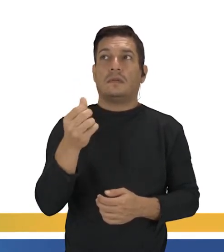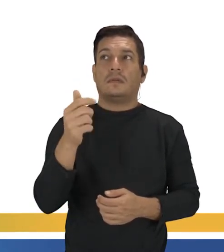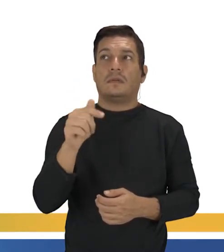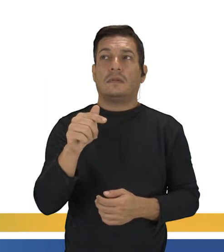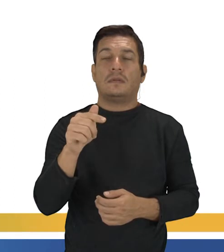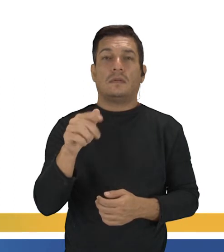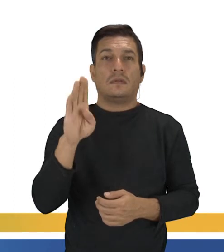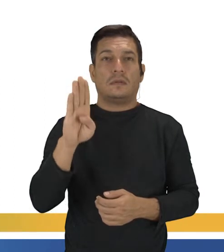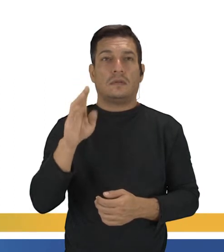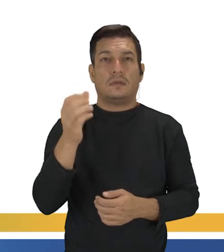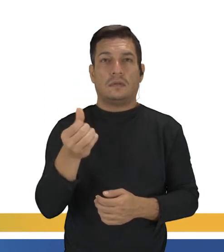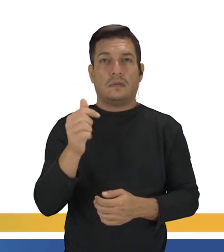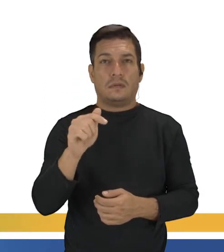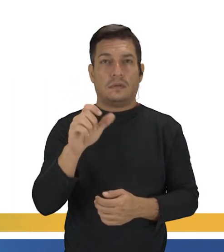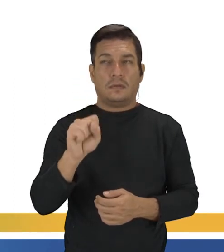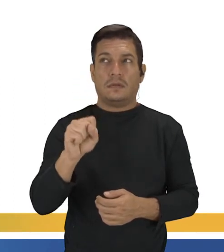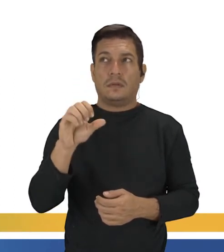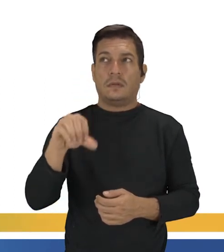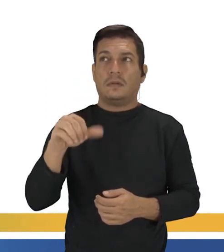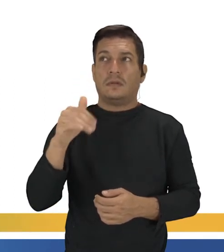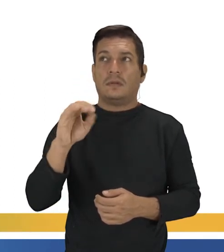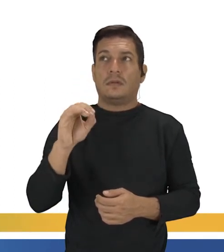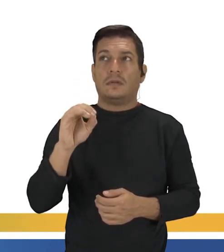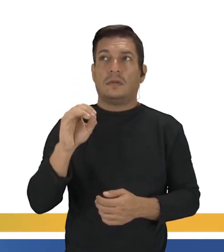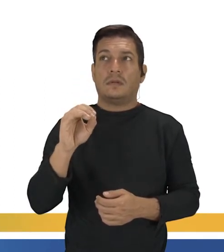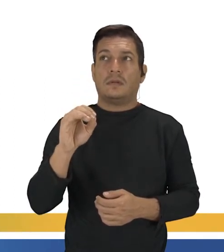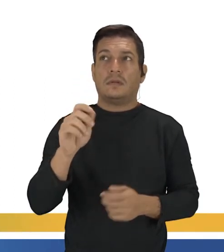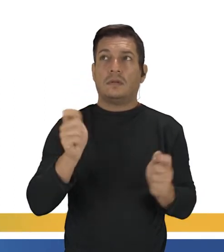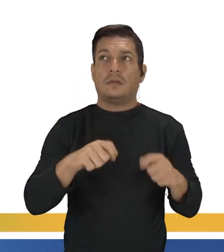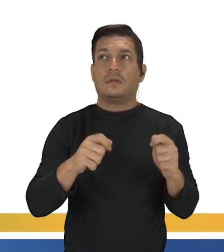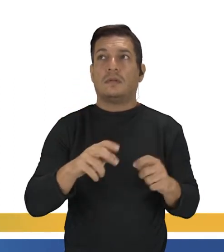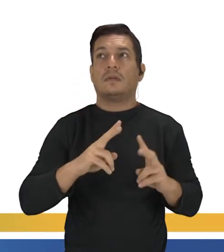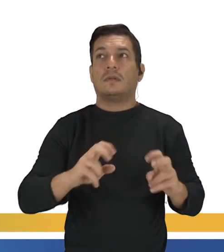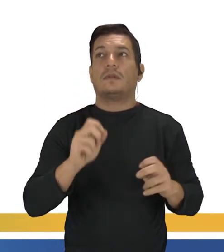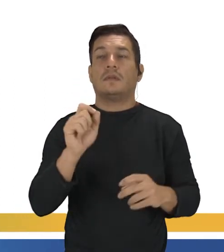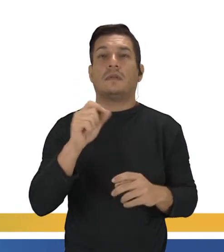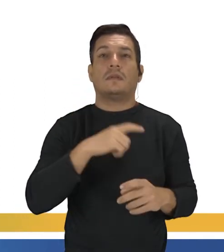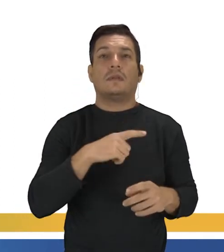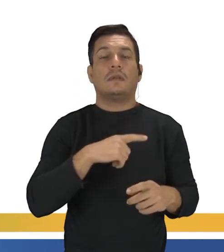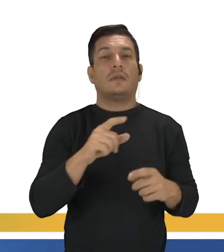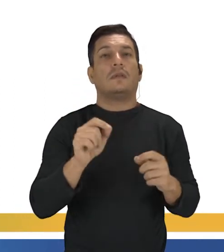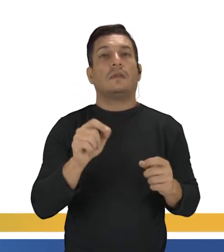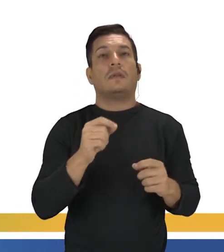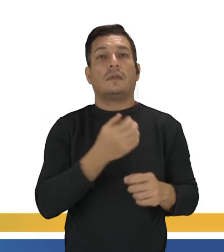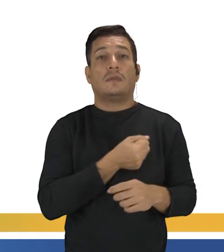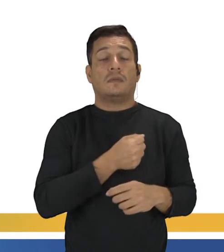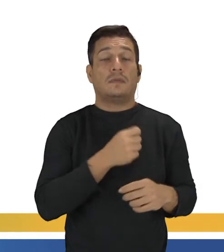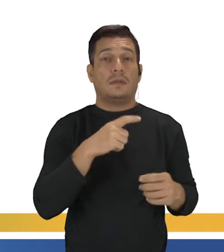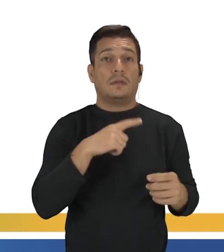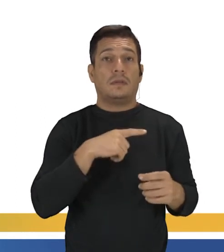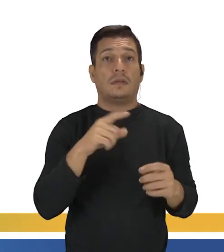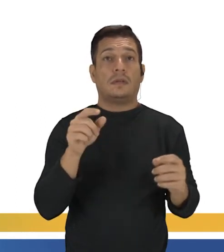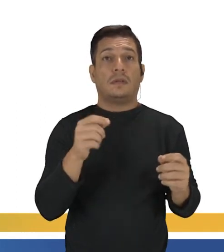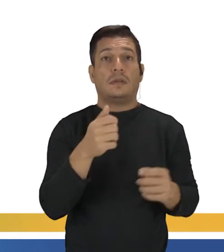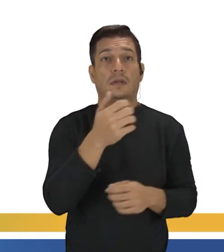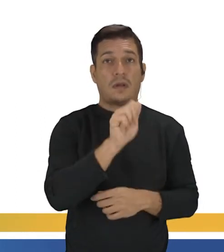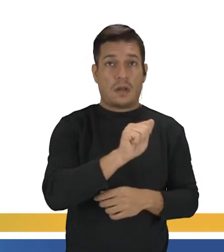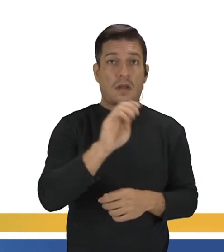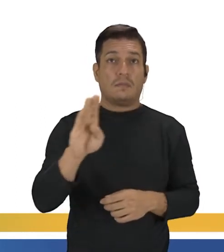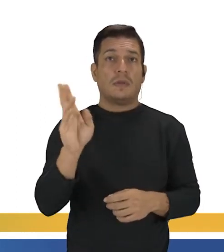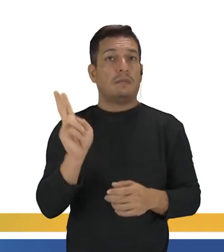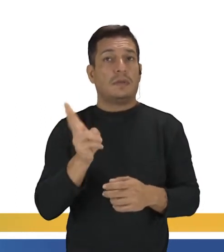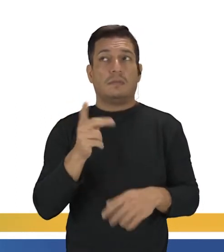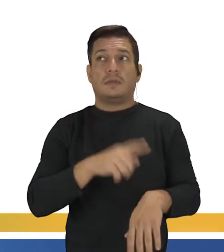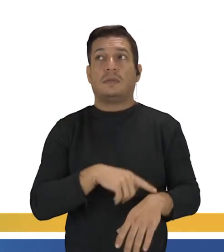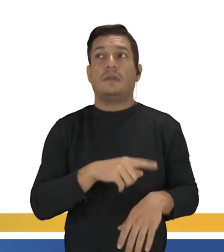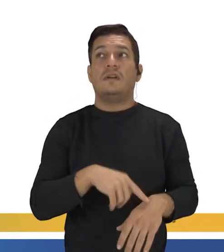B 6, 7, 8, 9 e 10. Dá para perceber que existem elementos que estão aqui e aqui ao mesmo tempo. Aqui